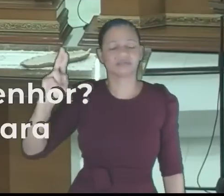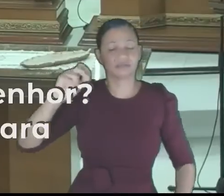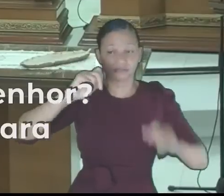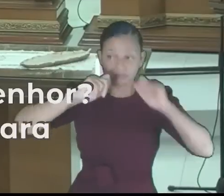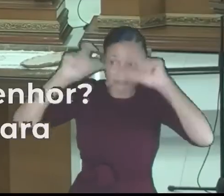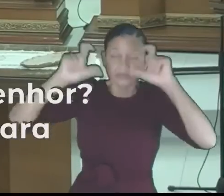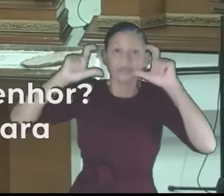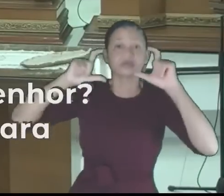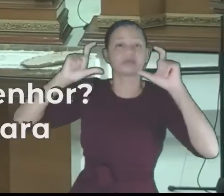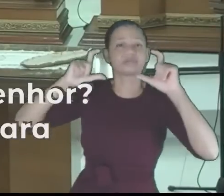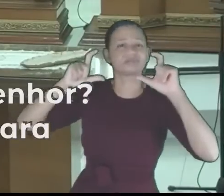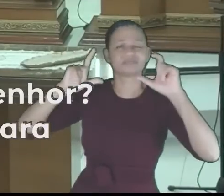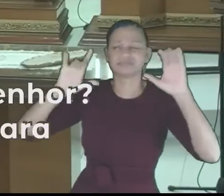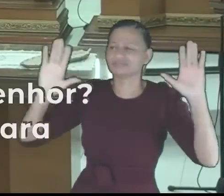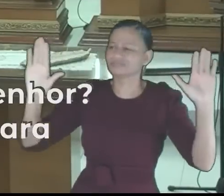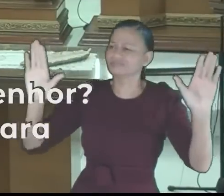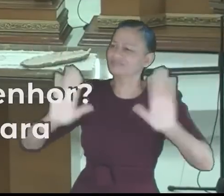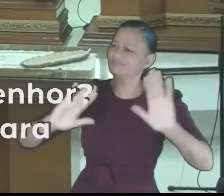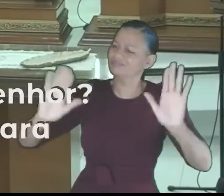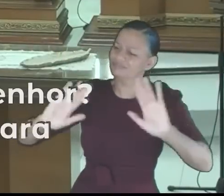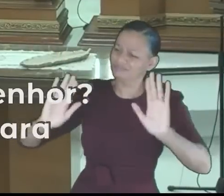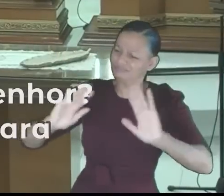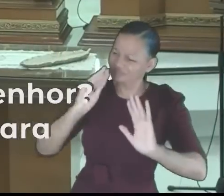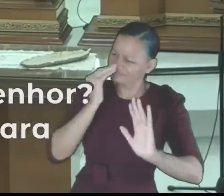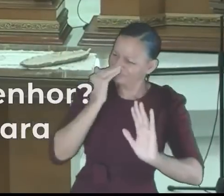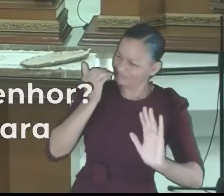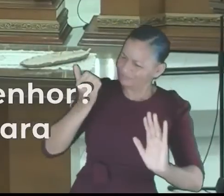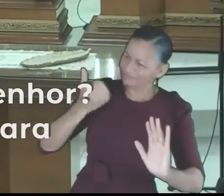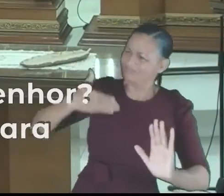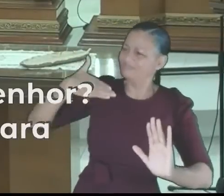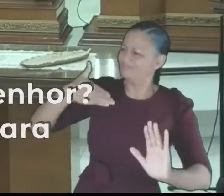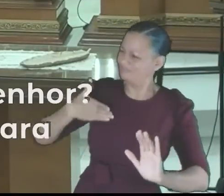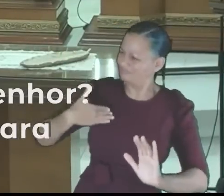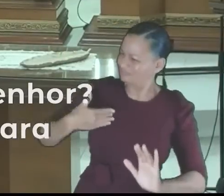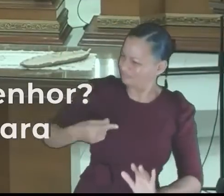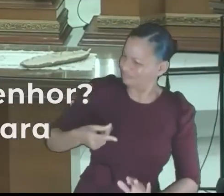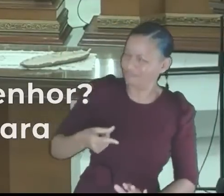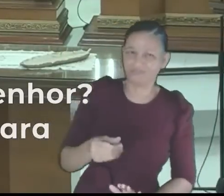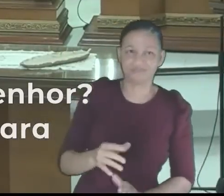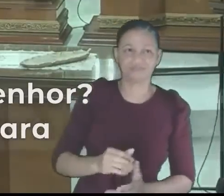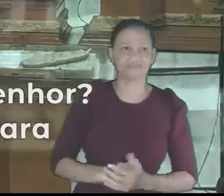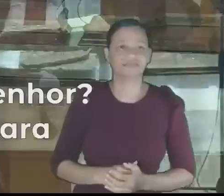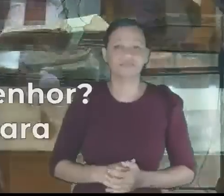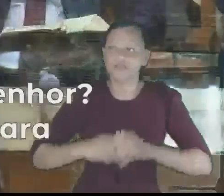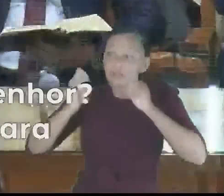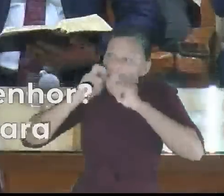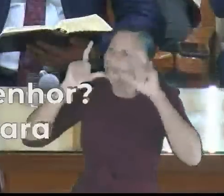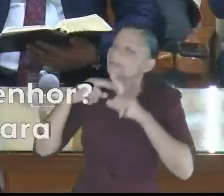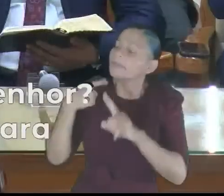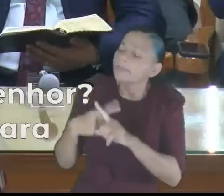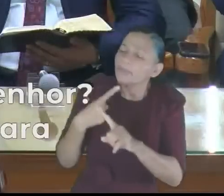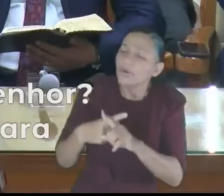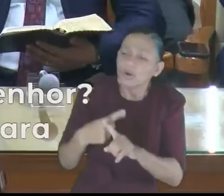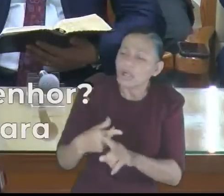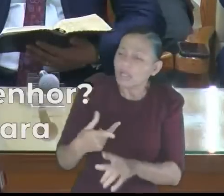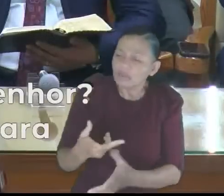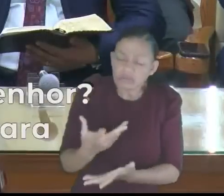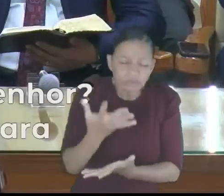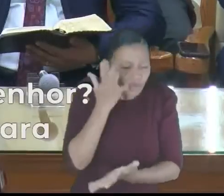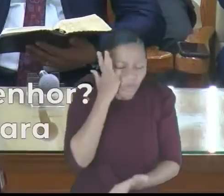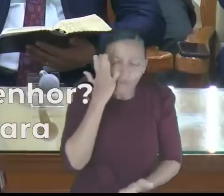Acorda, não nos rejeites para sempre. Desperta, porque dormes, Senhor.